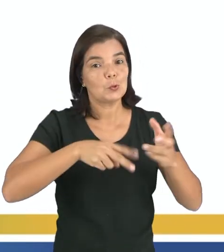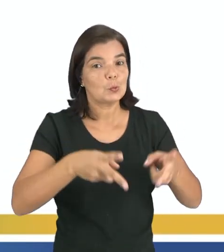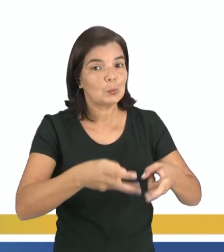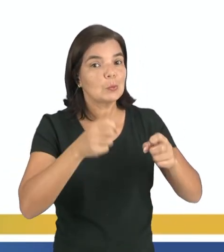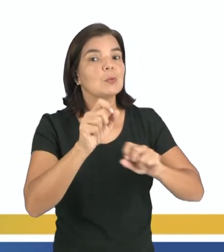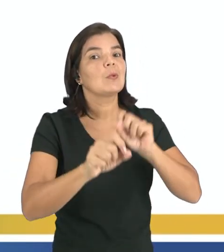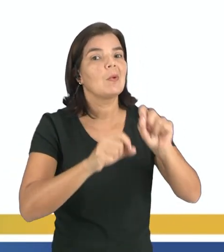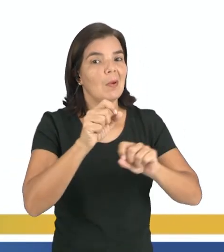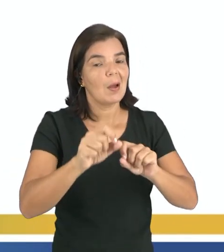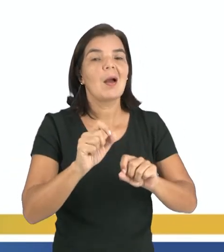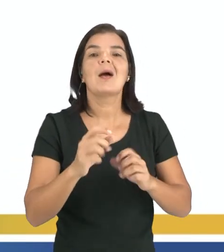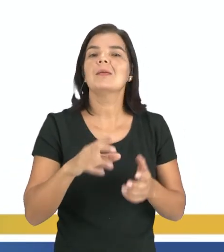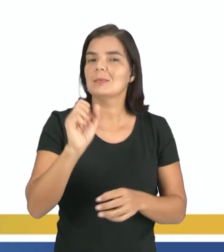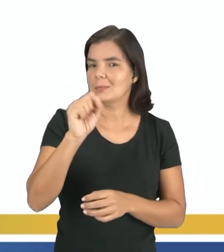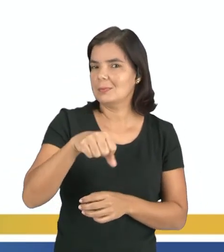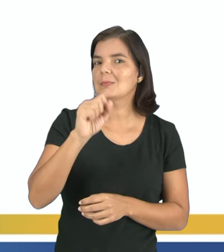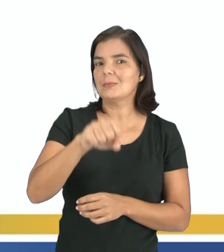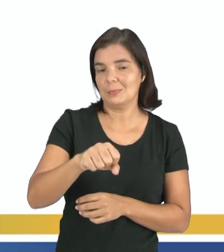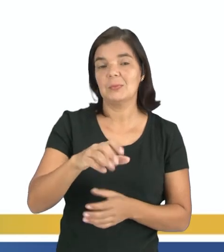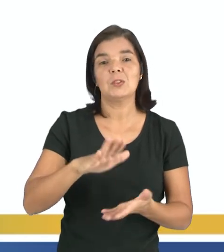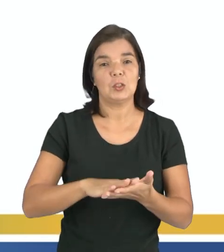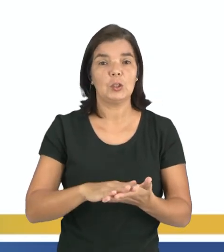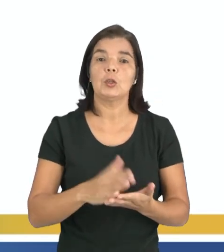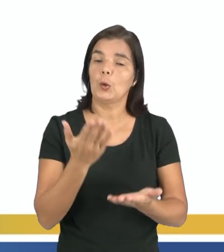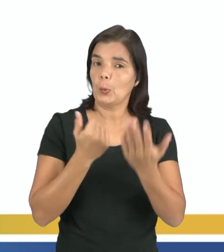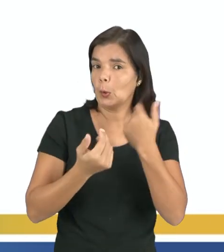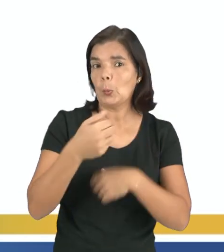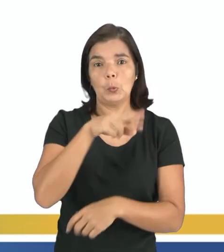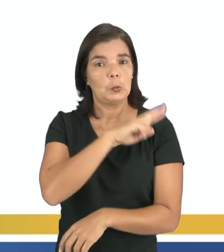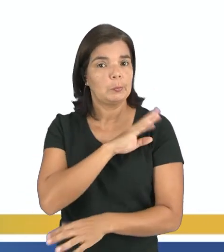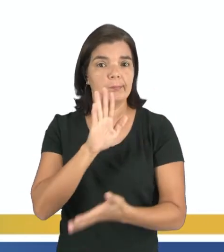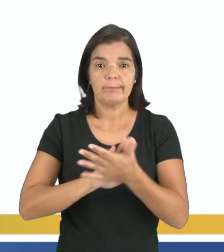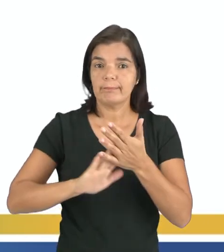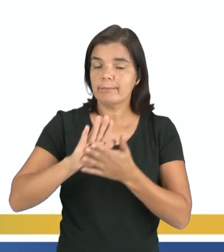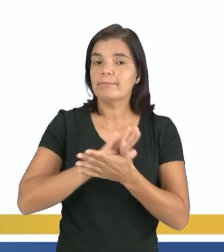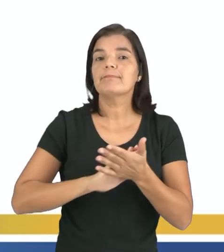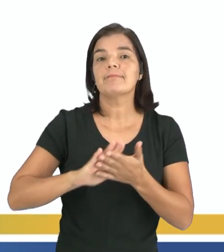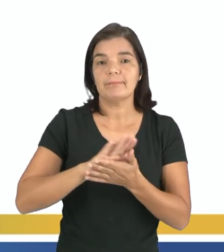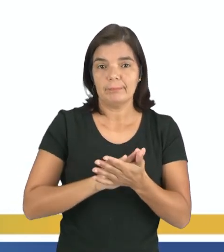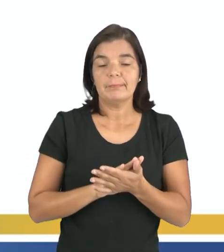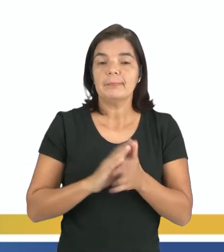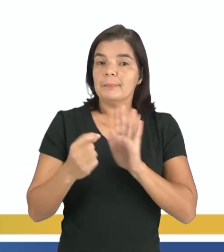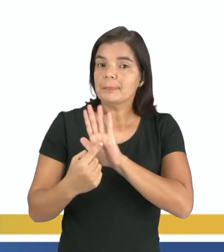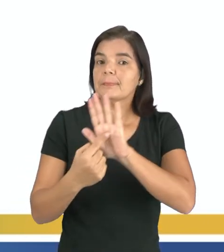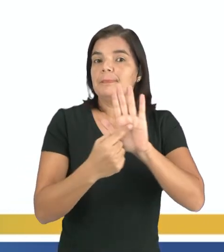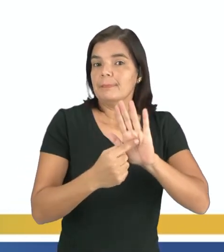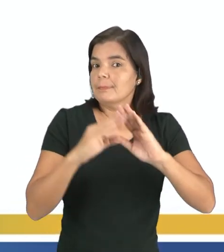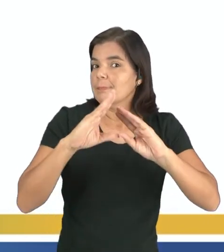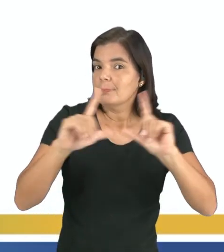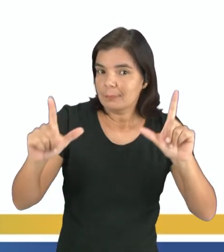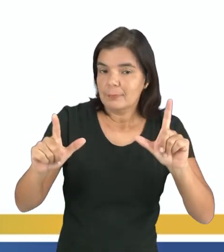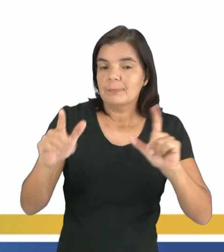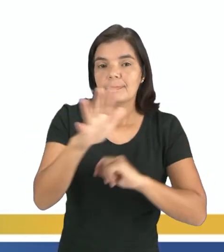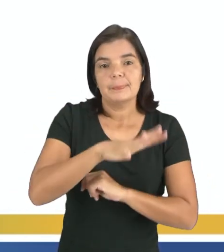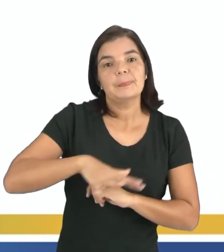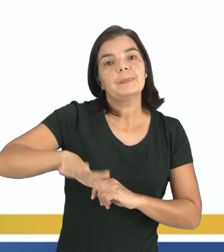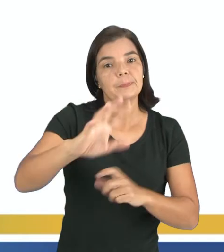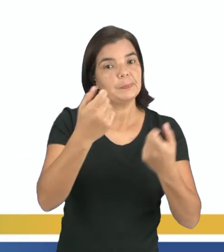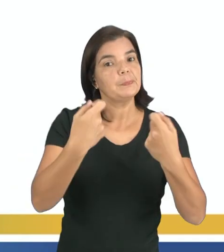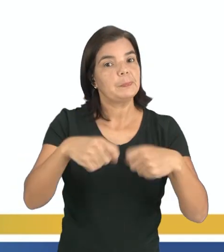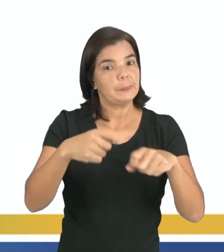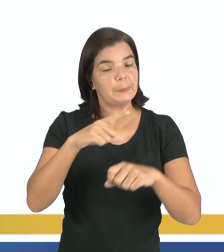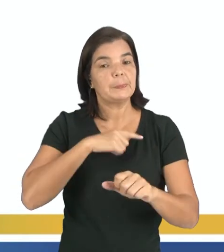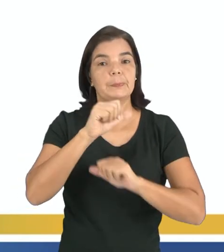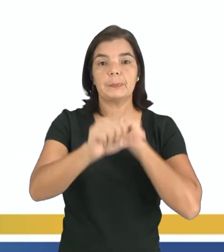perceber que ele está falando sim que nós consumimos, que nós não respeitamos, e fica aí implícita a informação geral de que precisamos